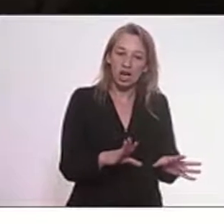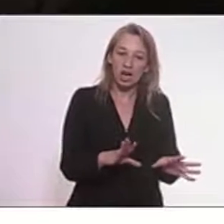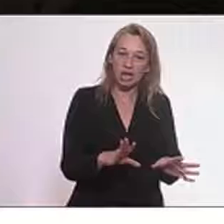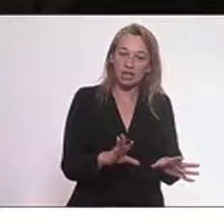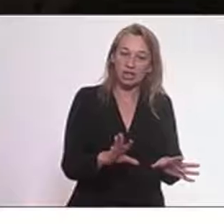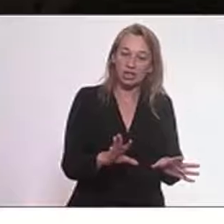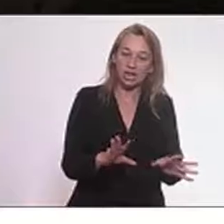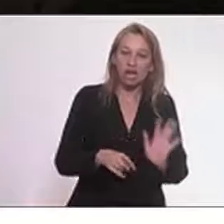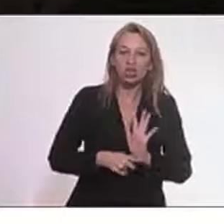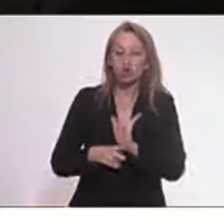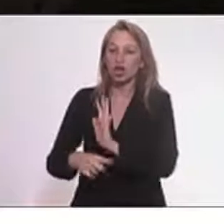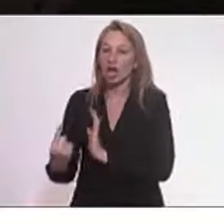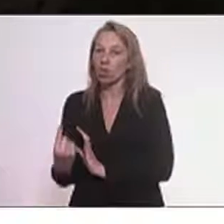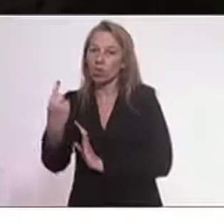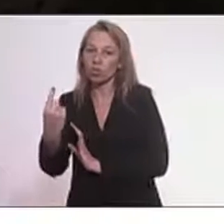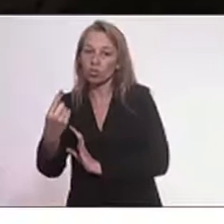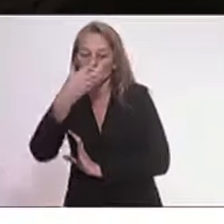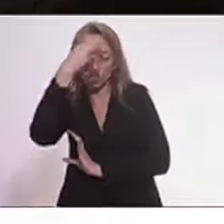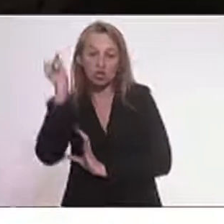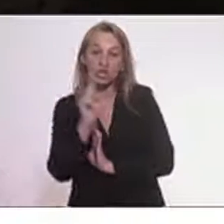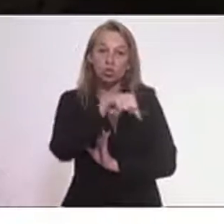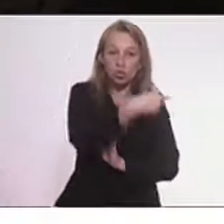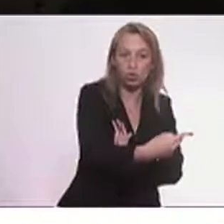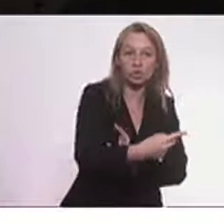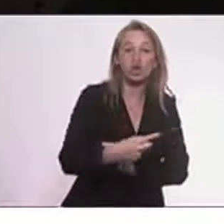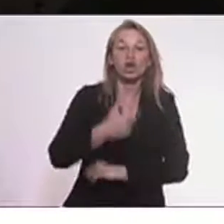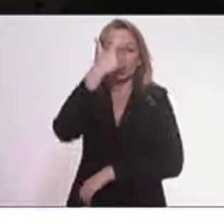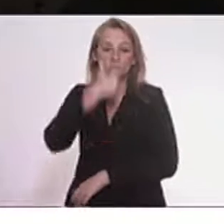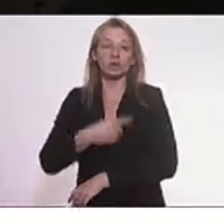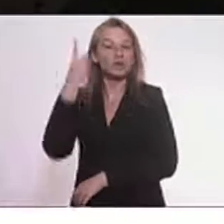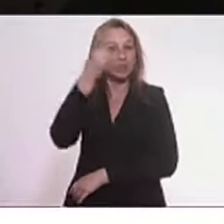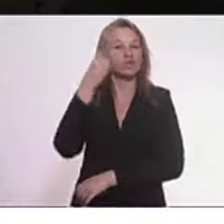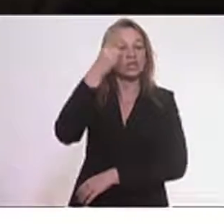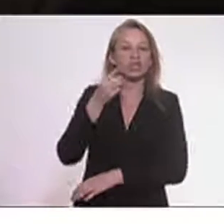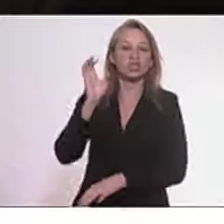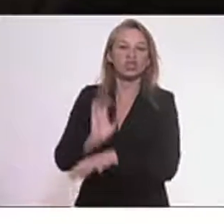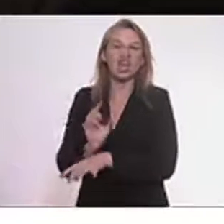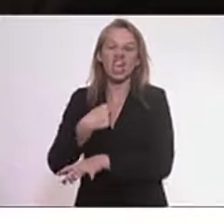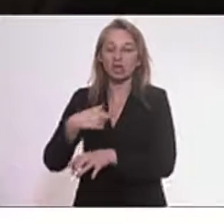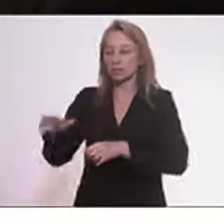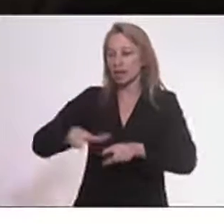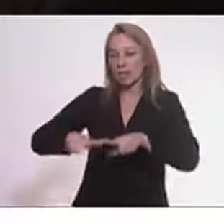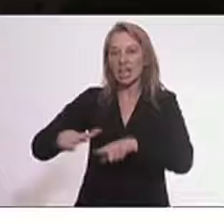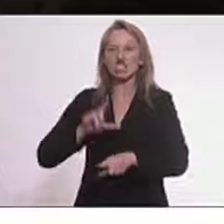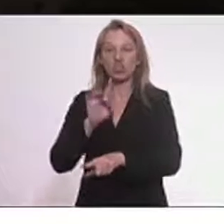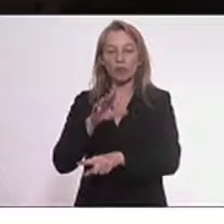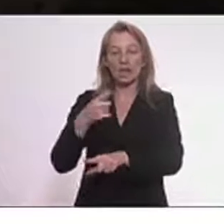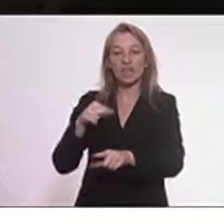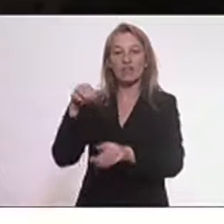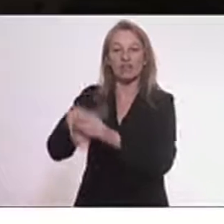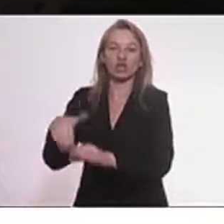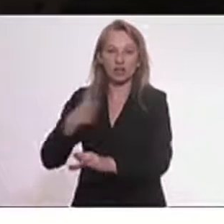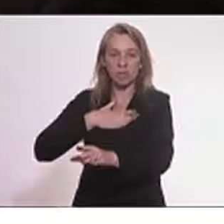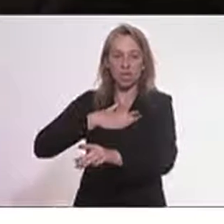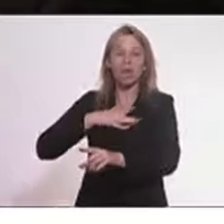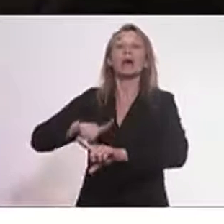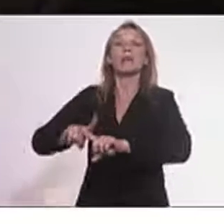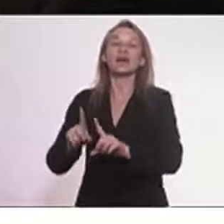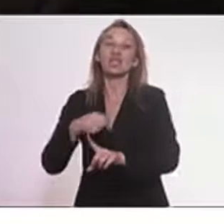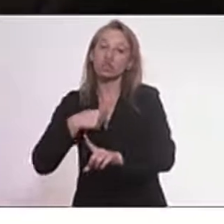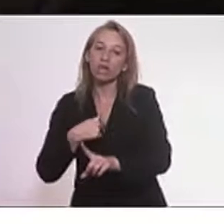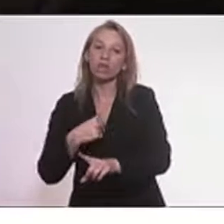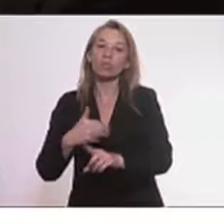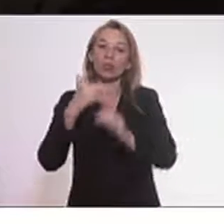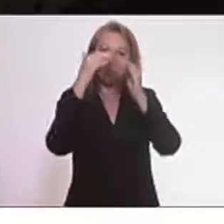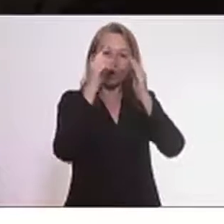outros. Hoje, estou deputado estadual e não trabalho só para quem vota em mim. Muito pelo contrário, tenho obrigação de defender